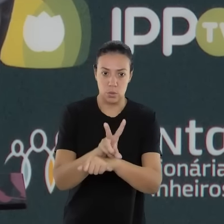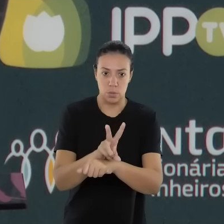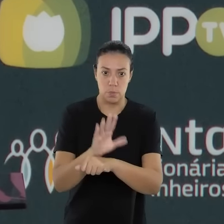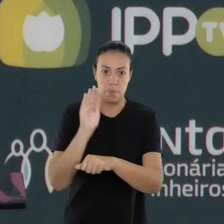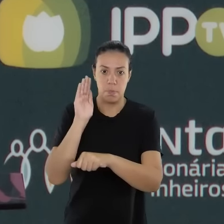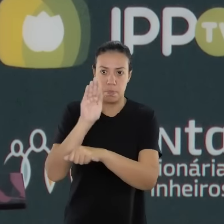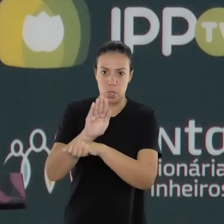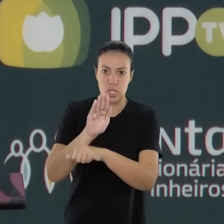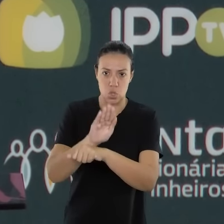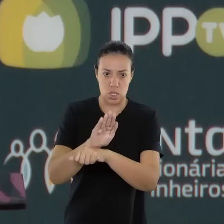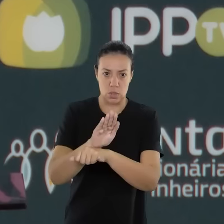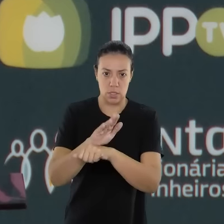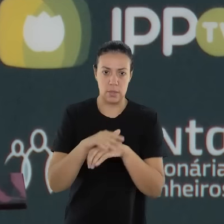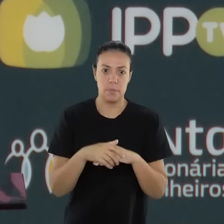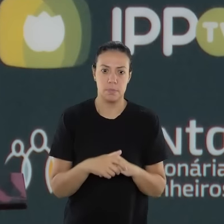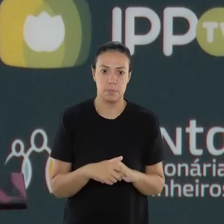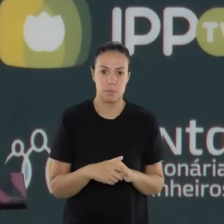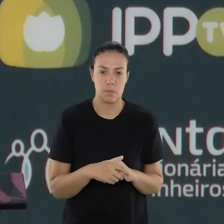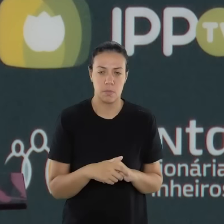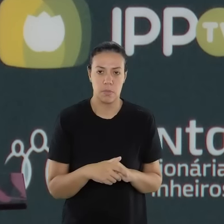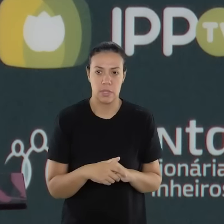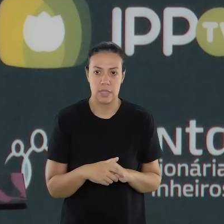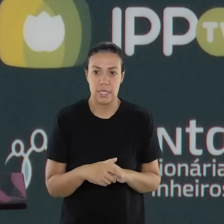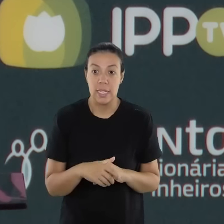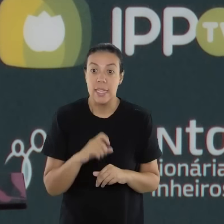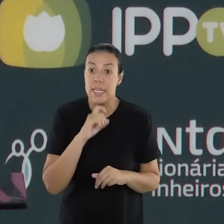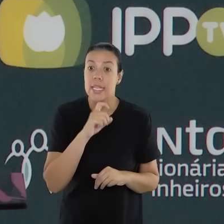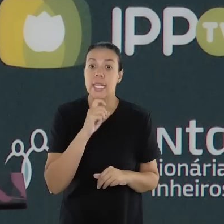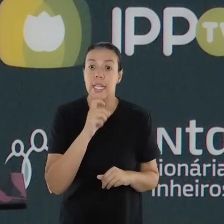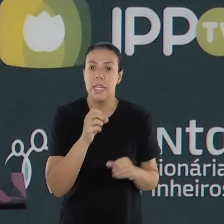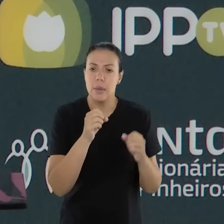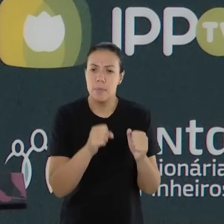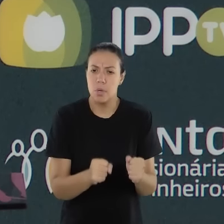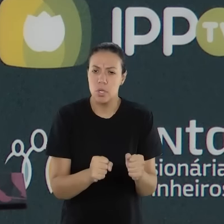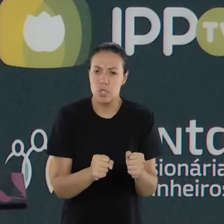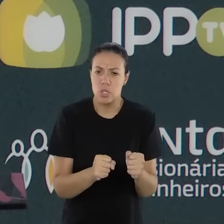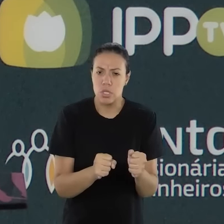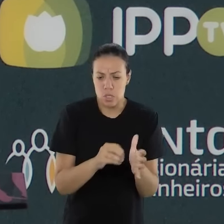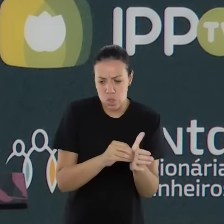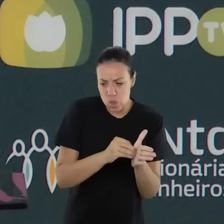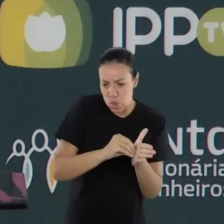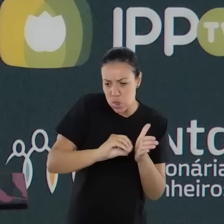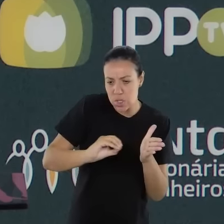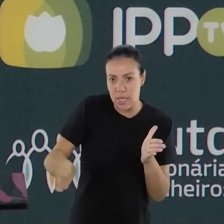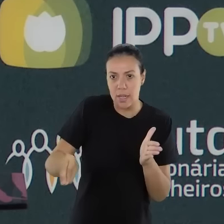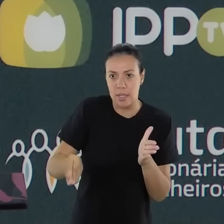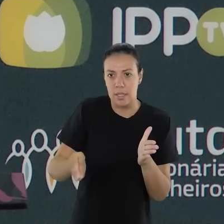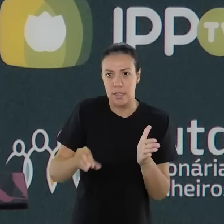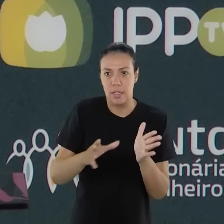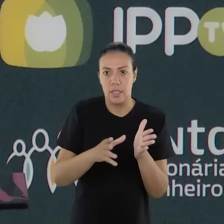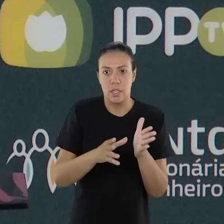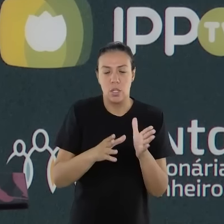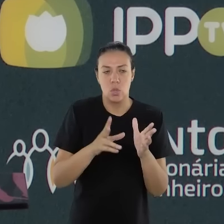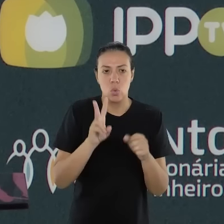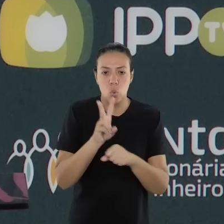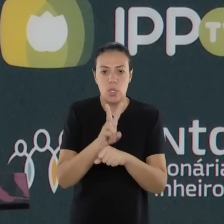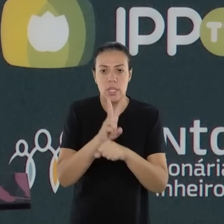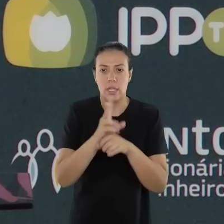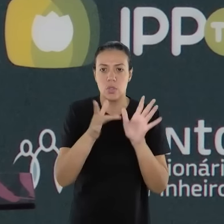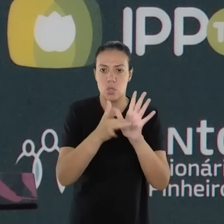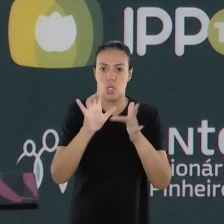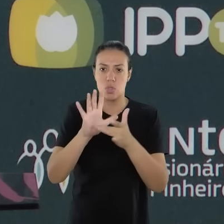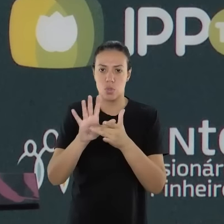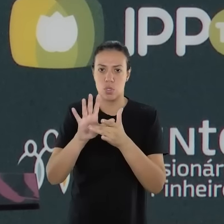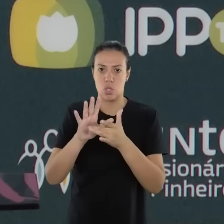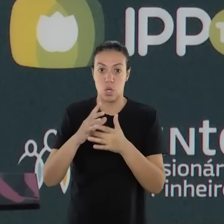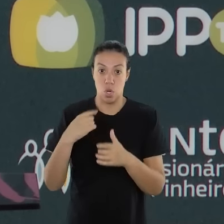aquele que o Pai me deu, ninguém pode arrancar da minha mão e das suas mãos. Nós estamos nas mãos de Deus,